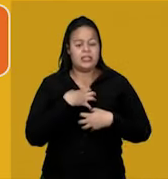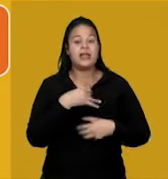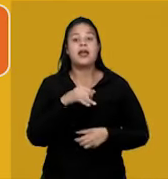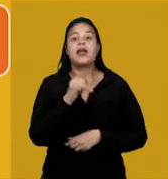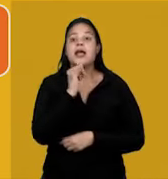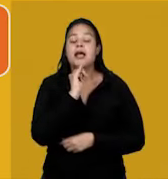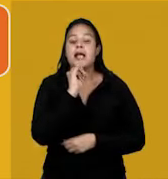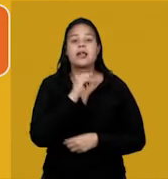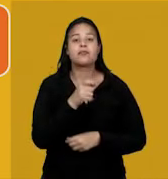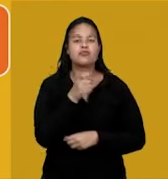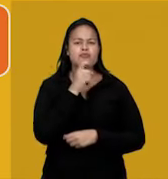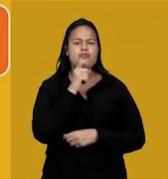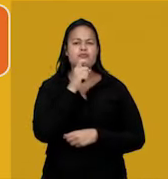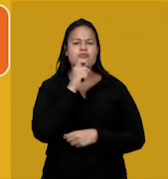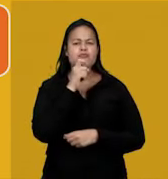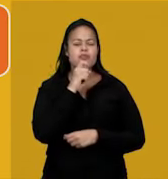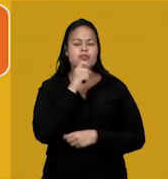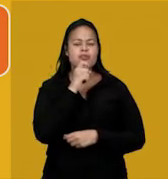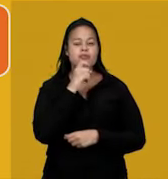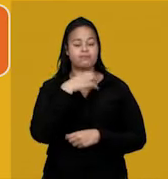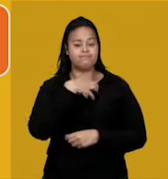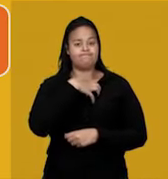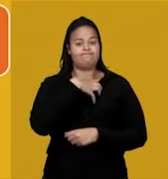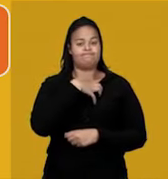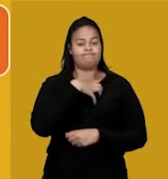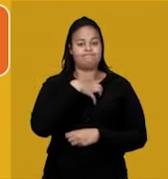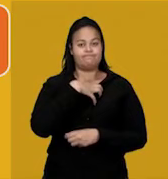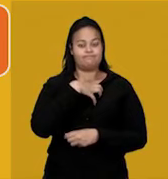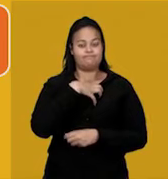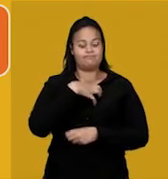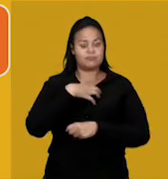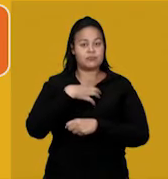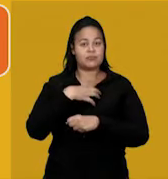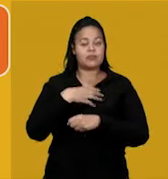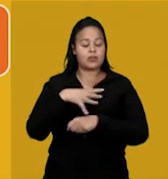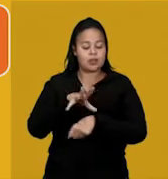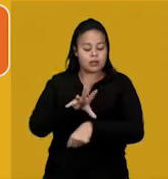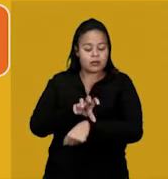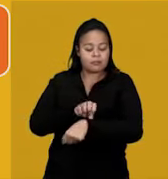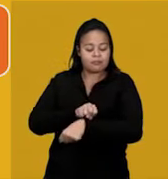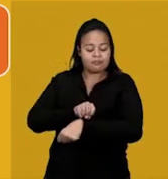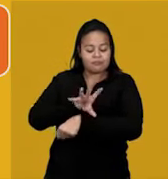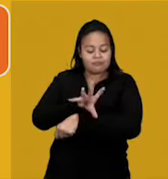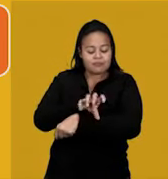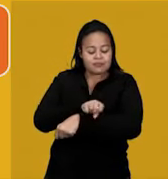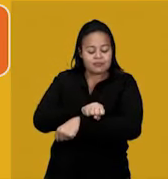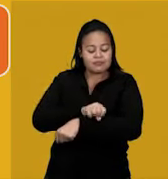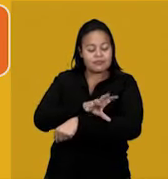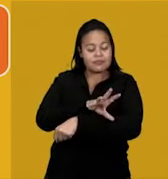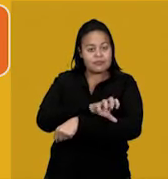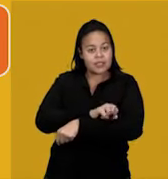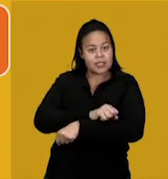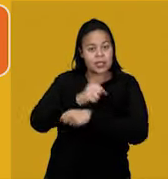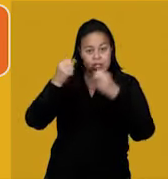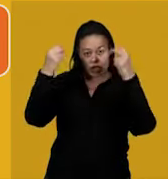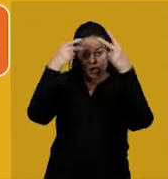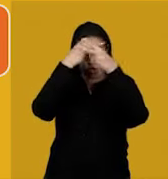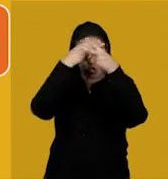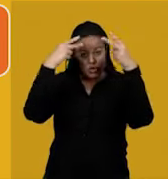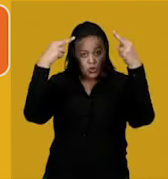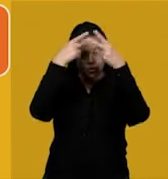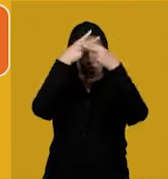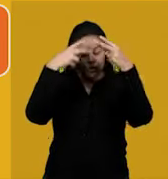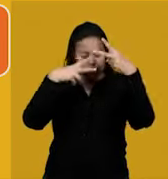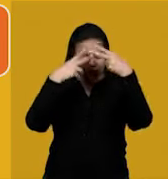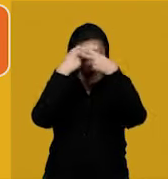externo e ele é recebido pelos receptores da pele, que é transmitido por neurônios